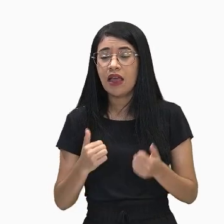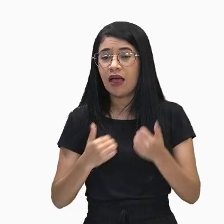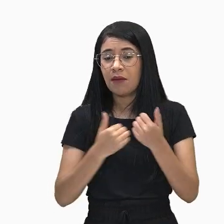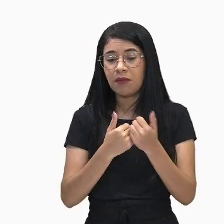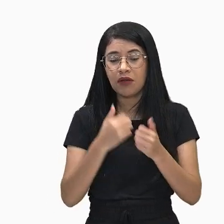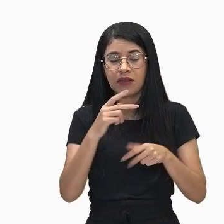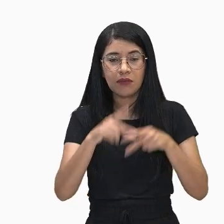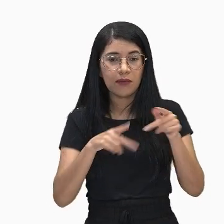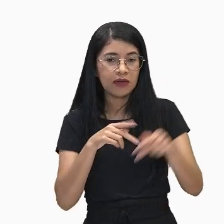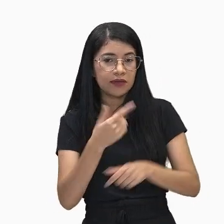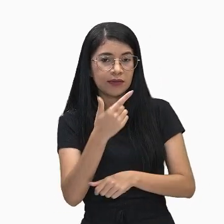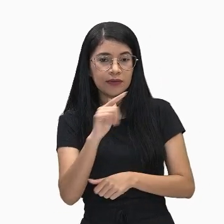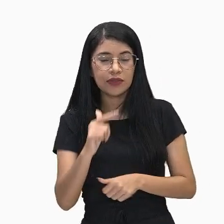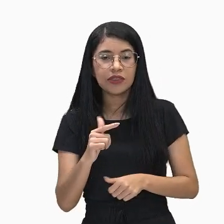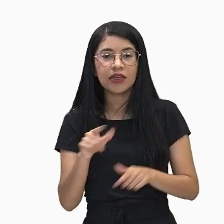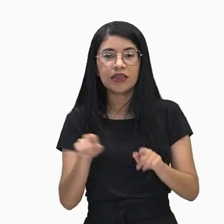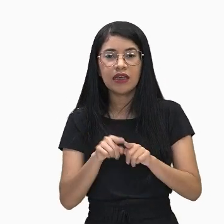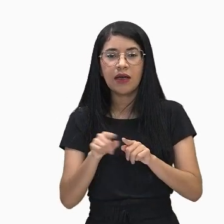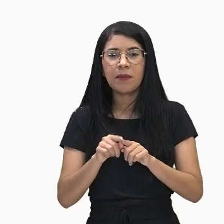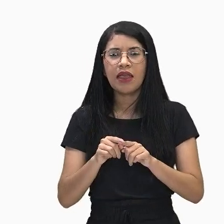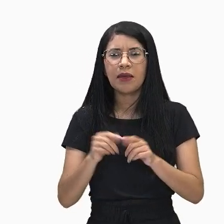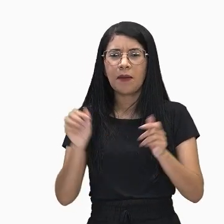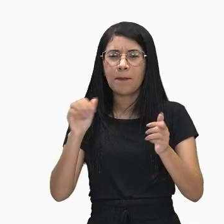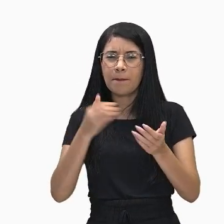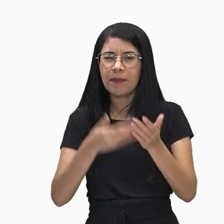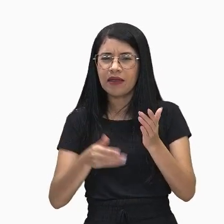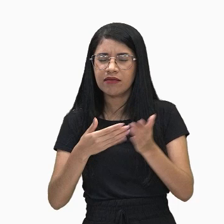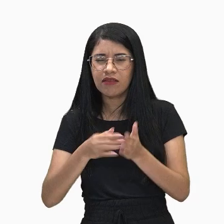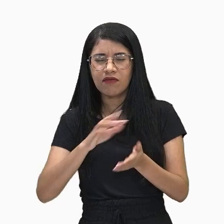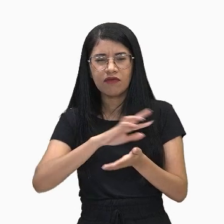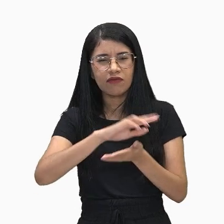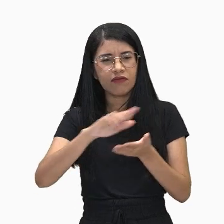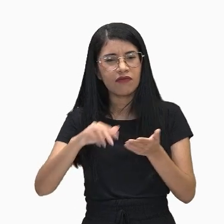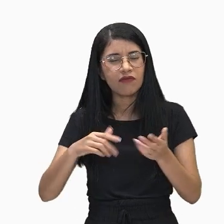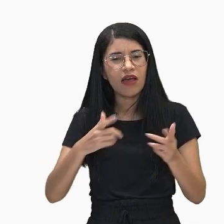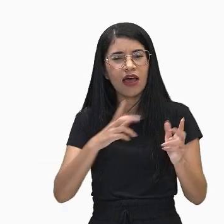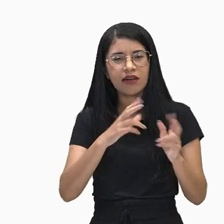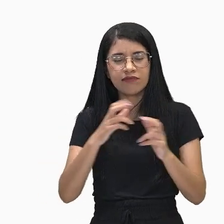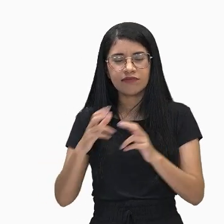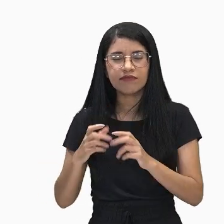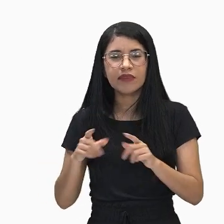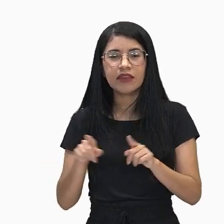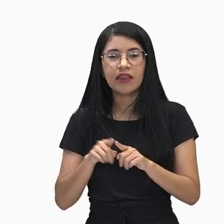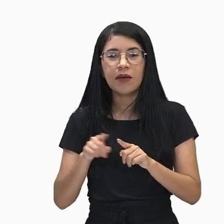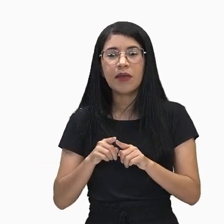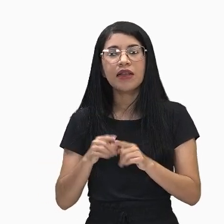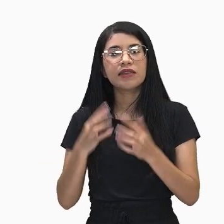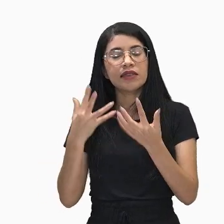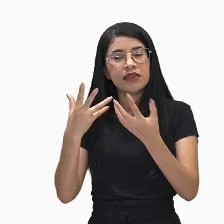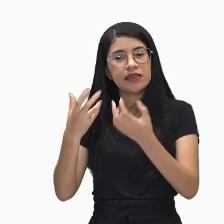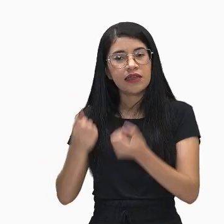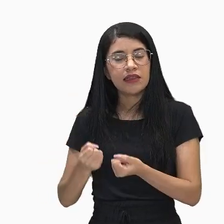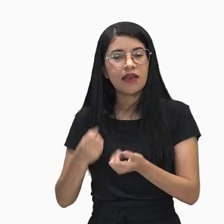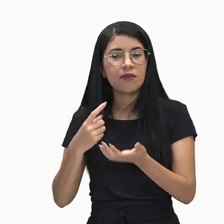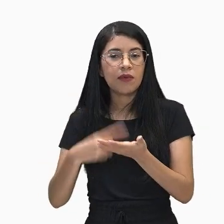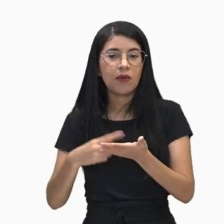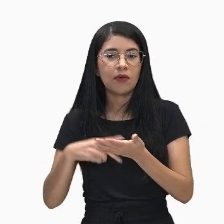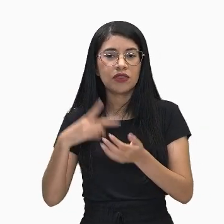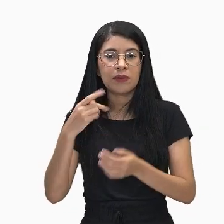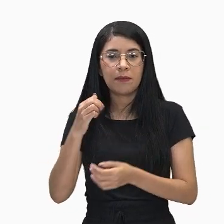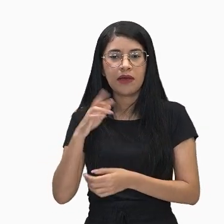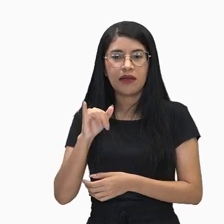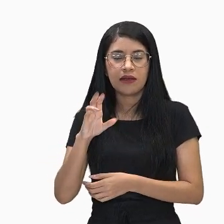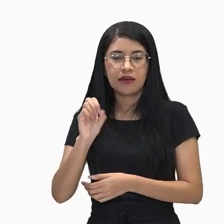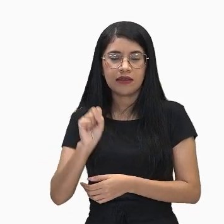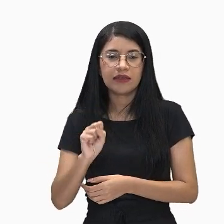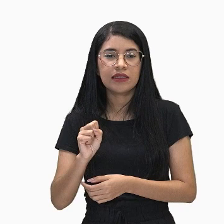1973. Isso aqui foi um ponto importante, porque nesse momento os americanos aceitam esse acordo e estavam tendo muitas baixas